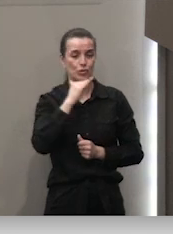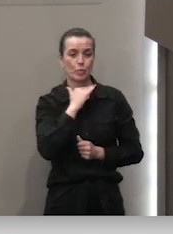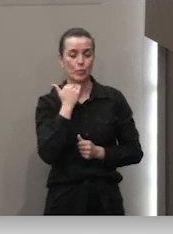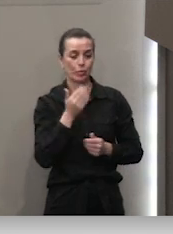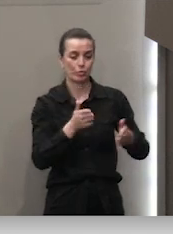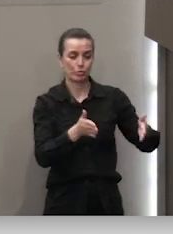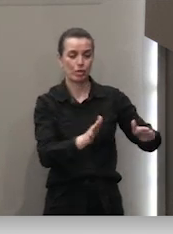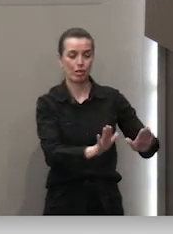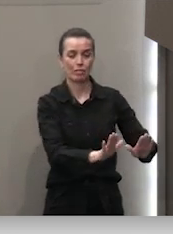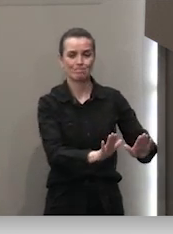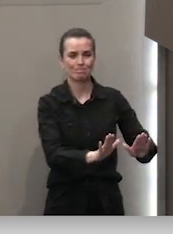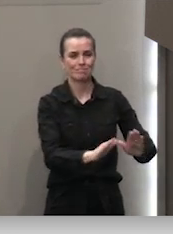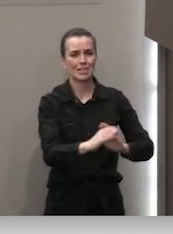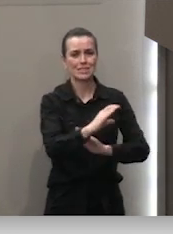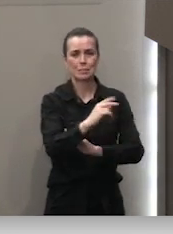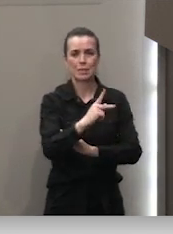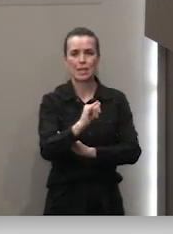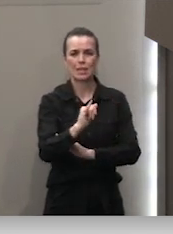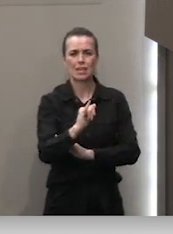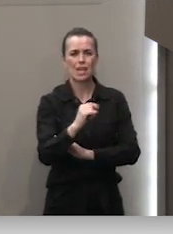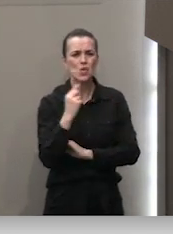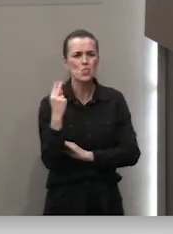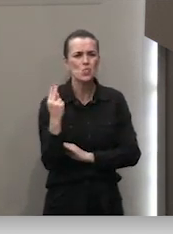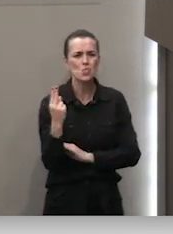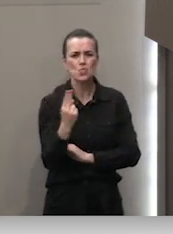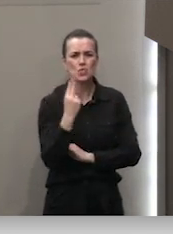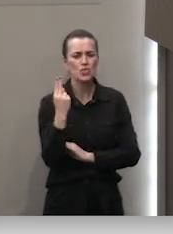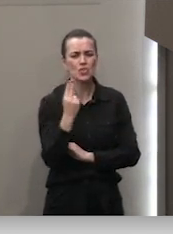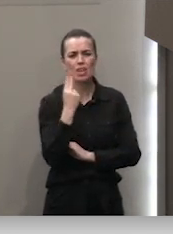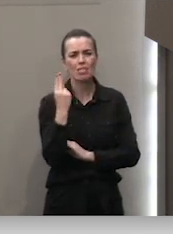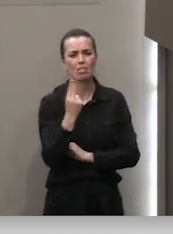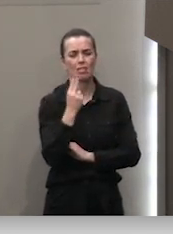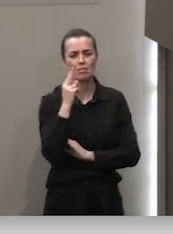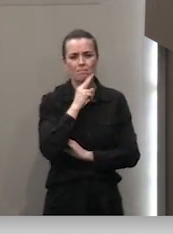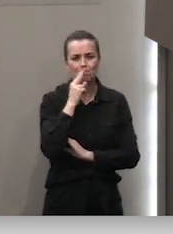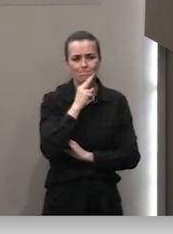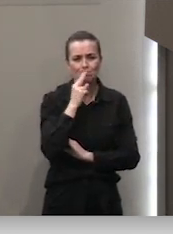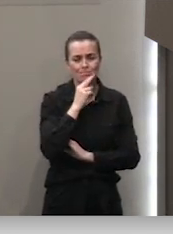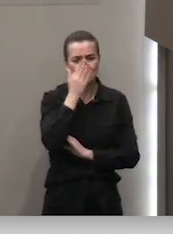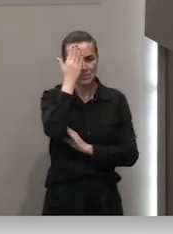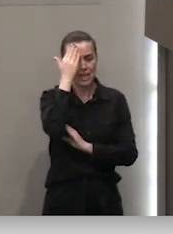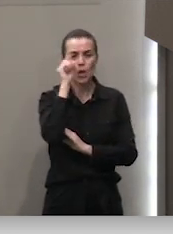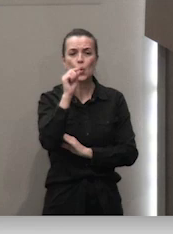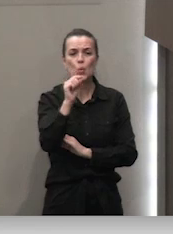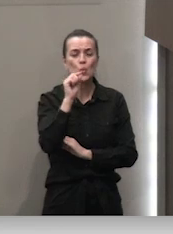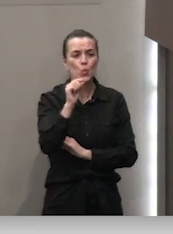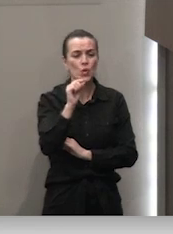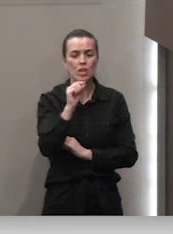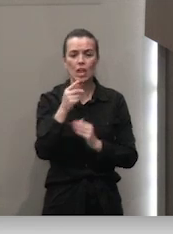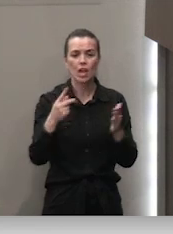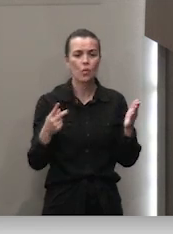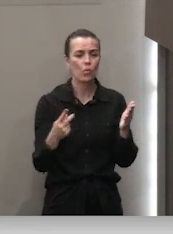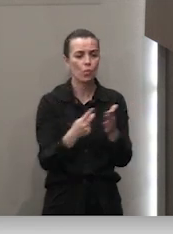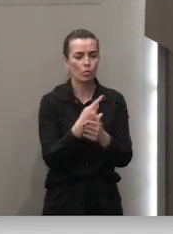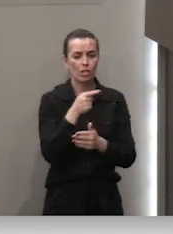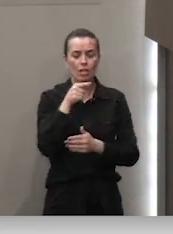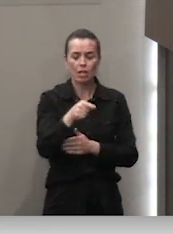Essa CPI é urgente para que nós apuremos o que está acontecendo no Hospital Municipal de Passo